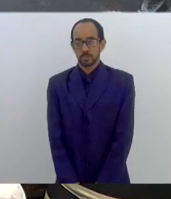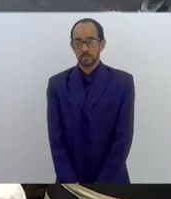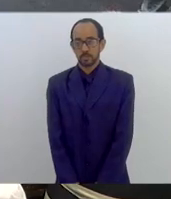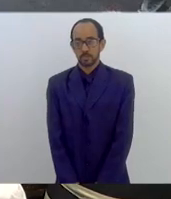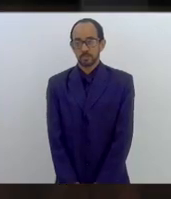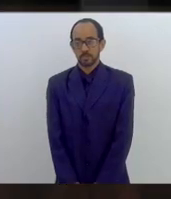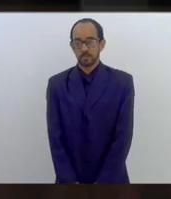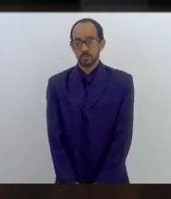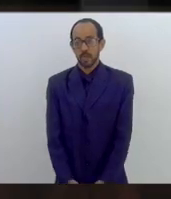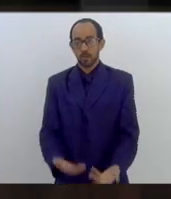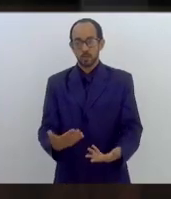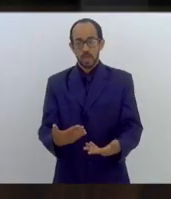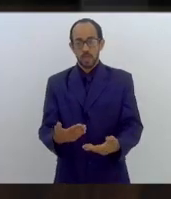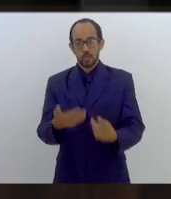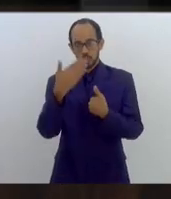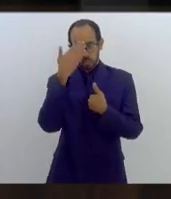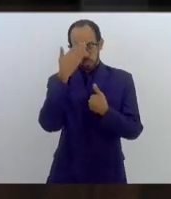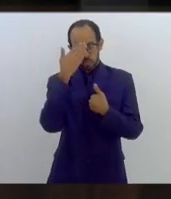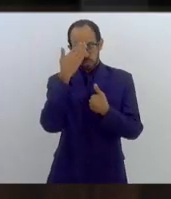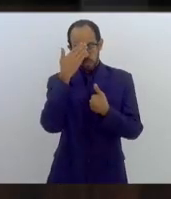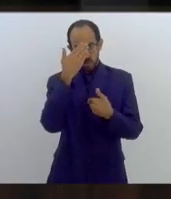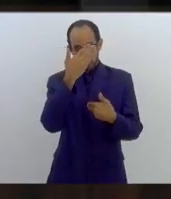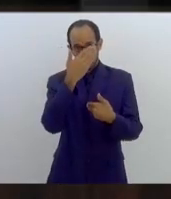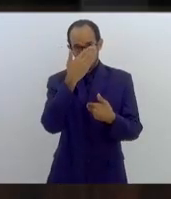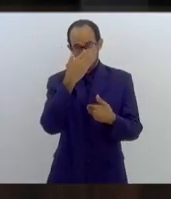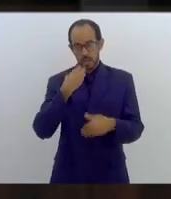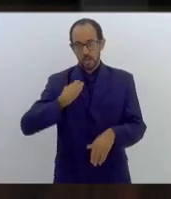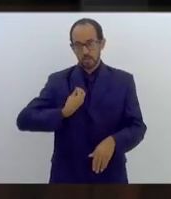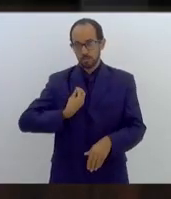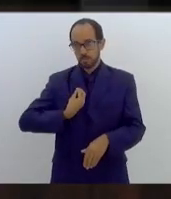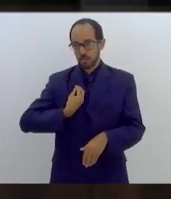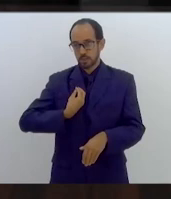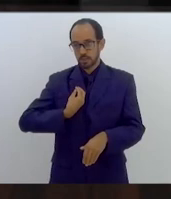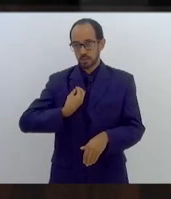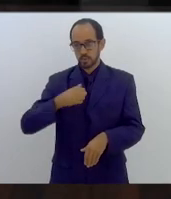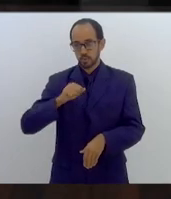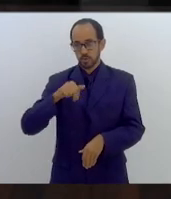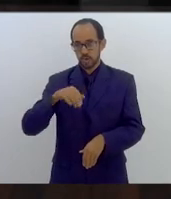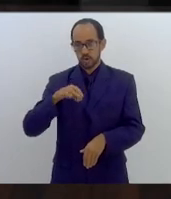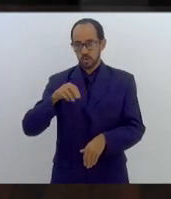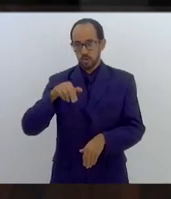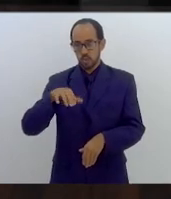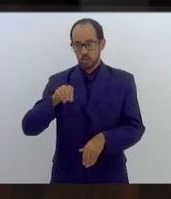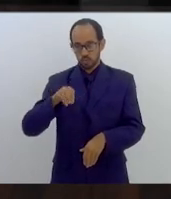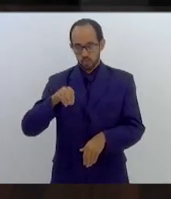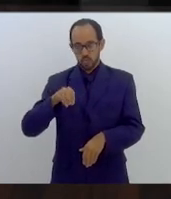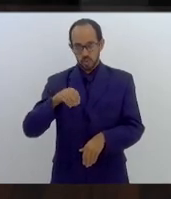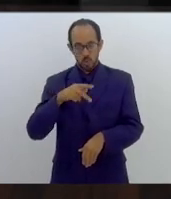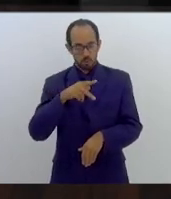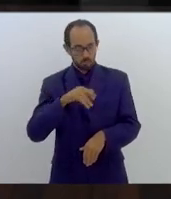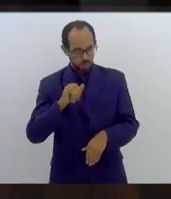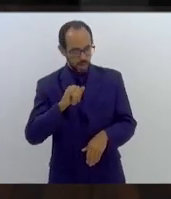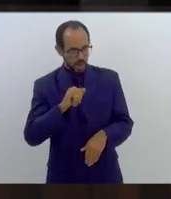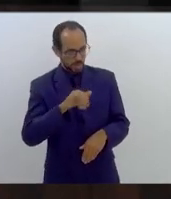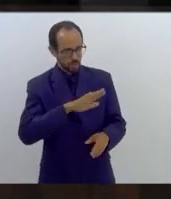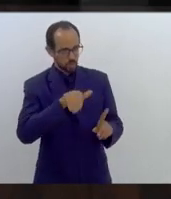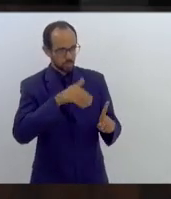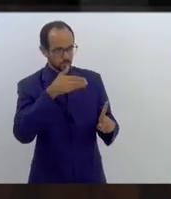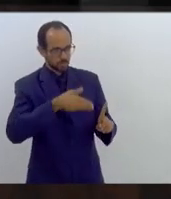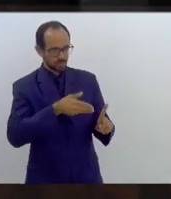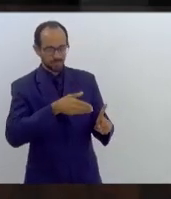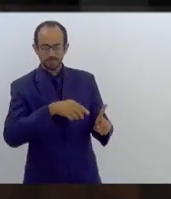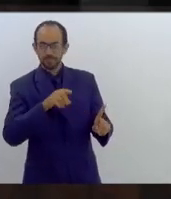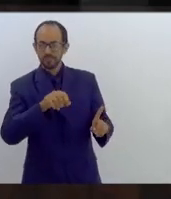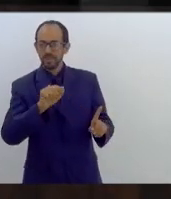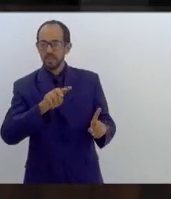Quero saudar aqui a presença do senhor Antônio Lourenço, pai do nosso homenageado, Davi Galvão,